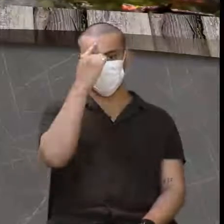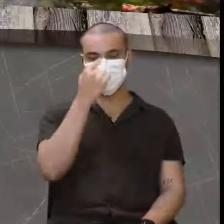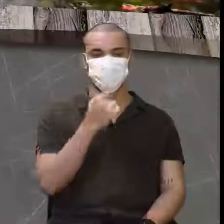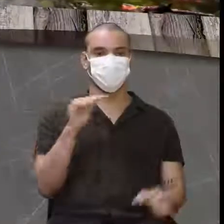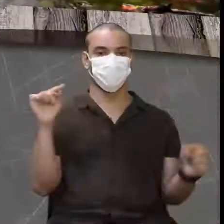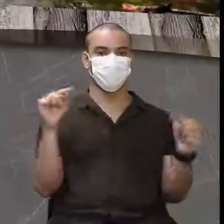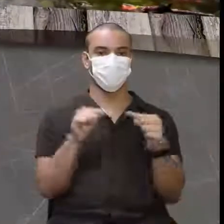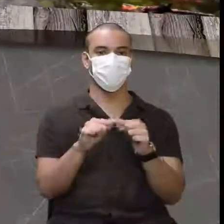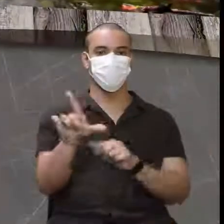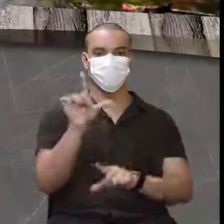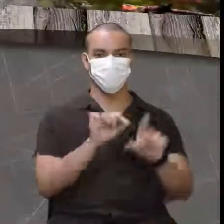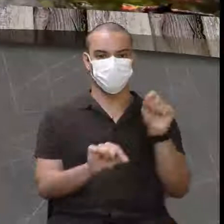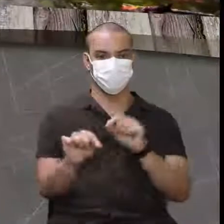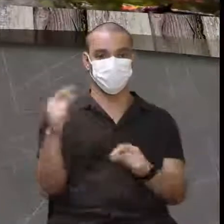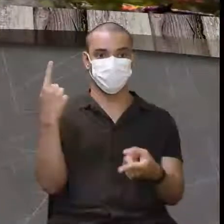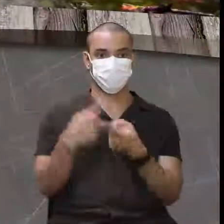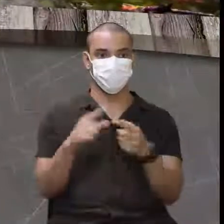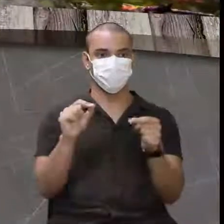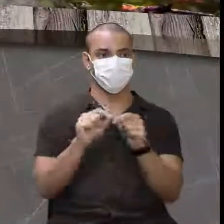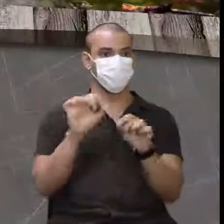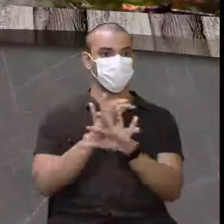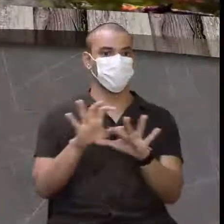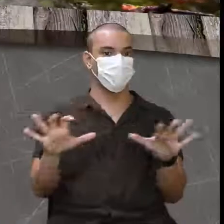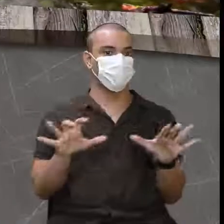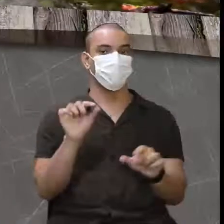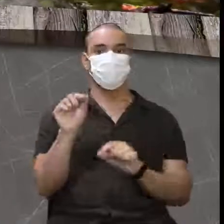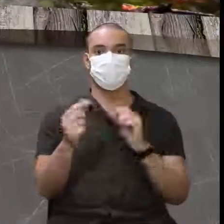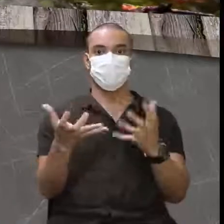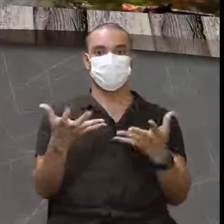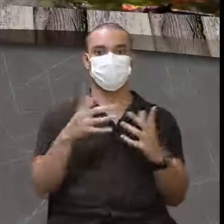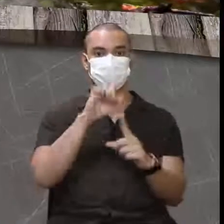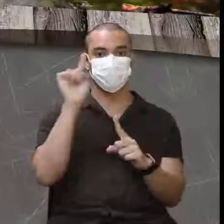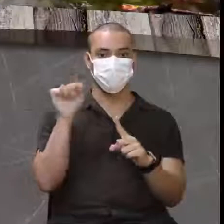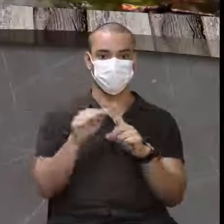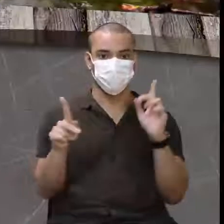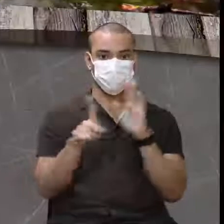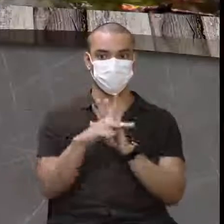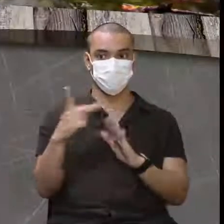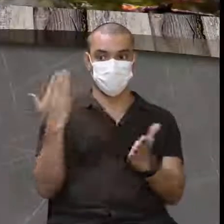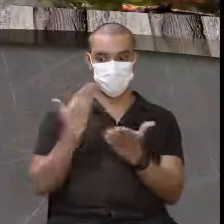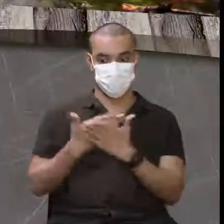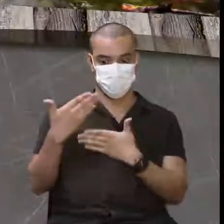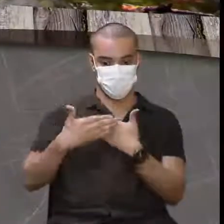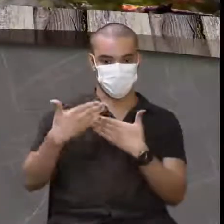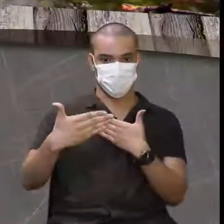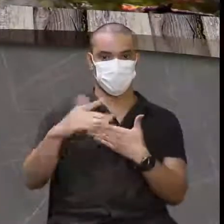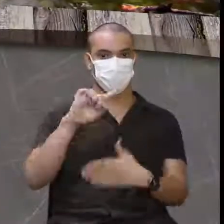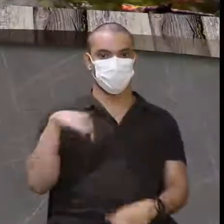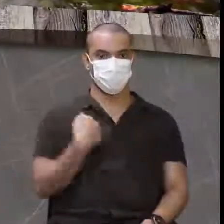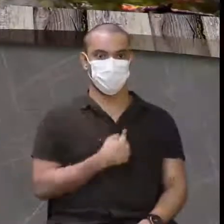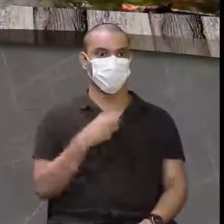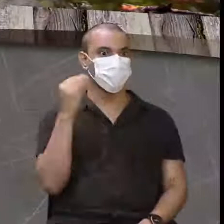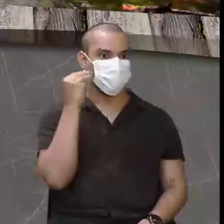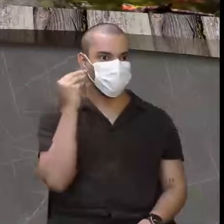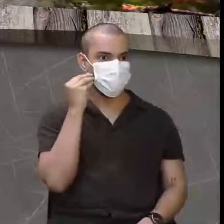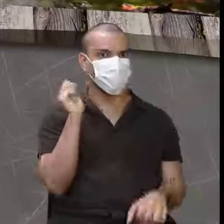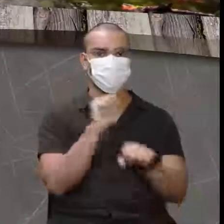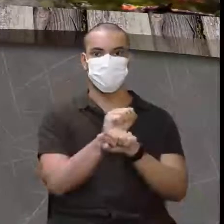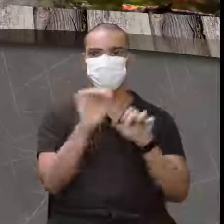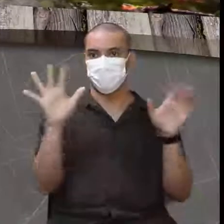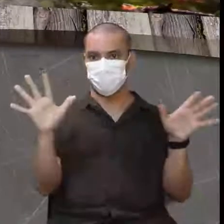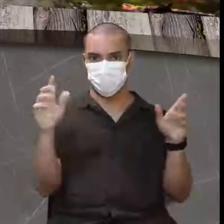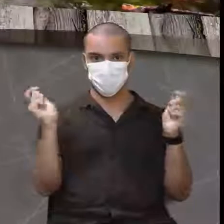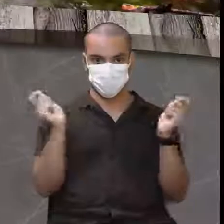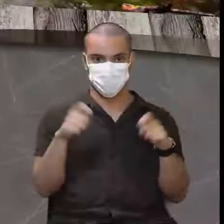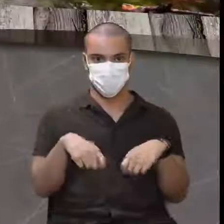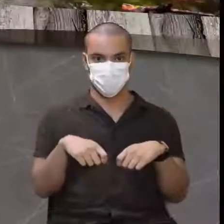a escolha que ele fez, por que ele fez essa escolha e o que ele queria obter. Para na próxima aula a gente entrar aí no experimento mendeliano,